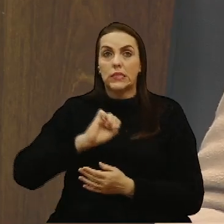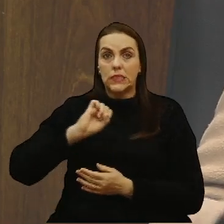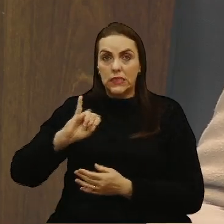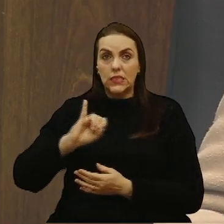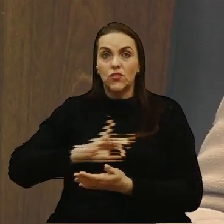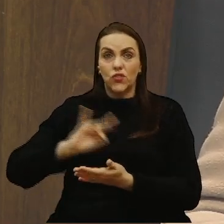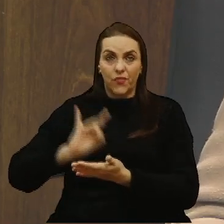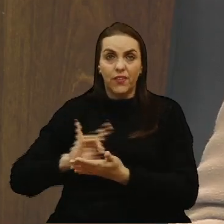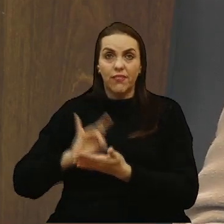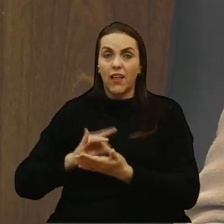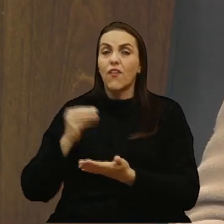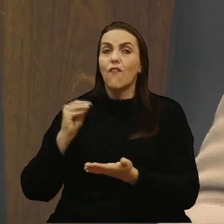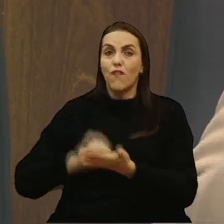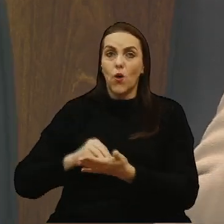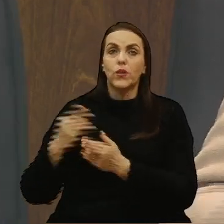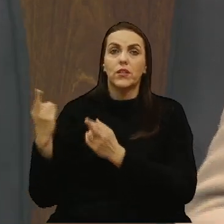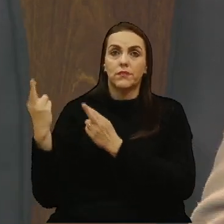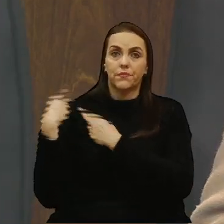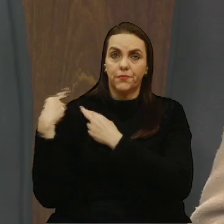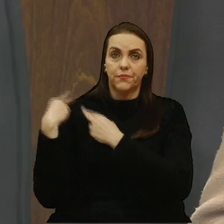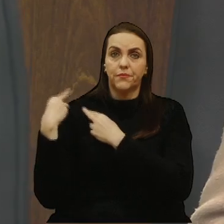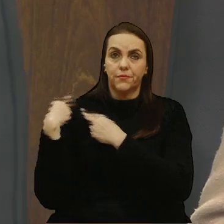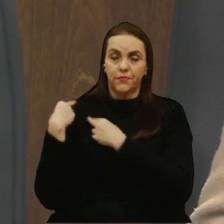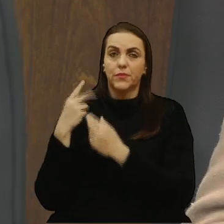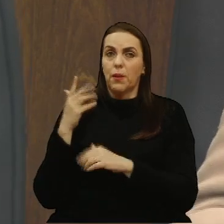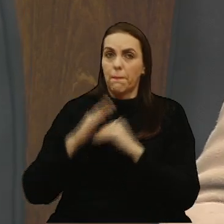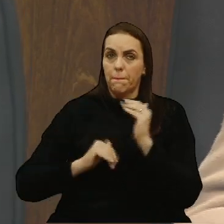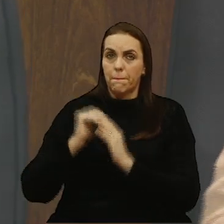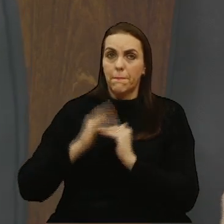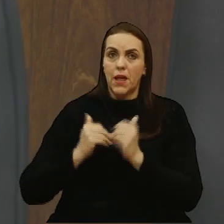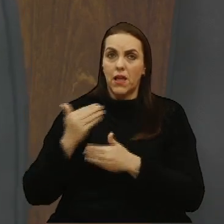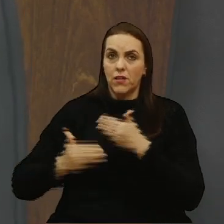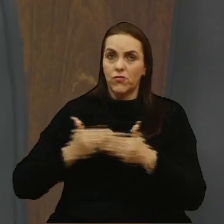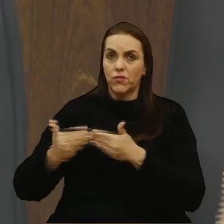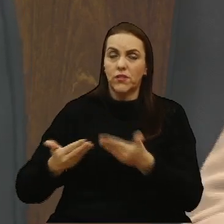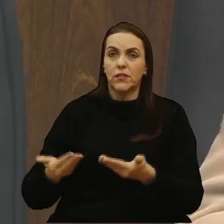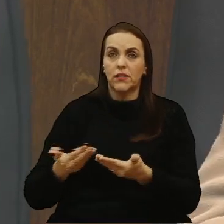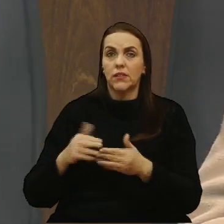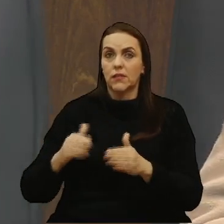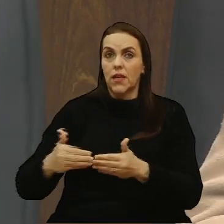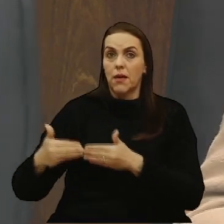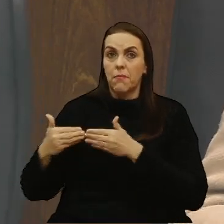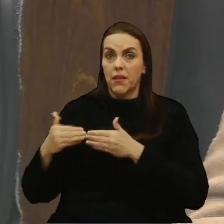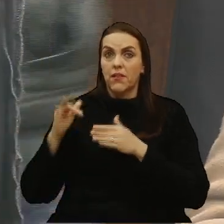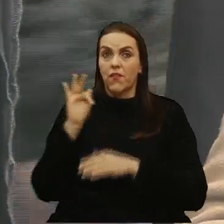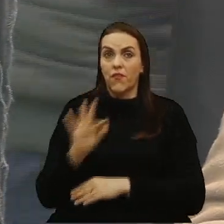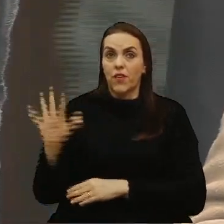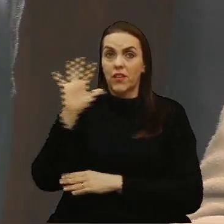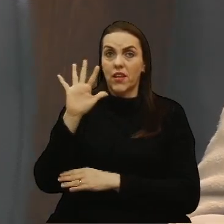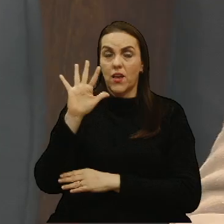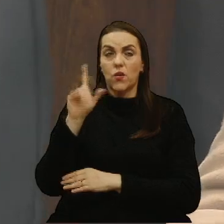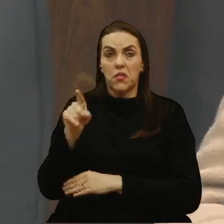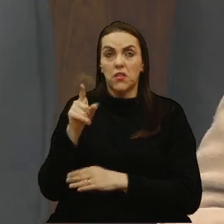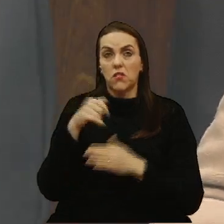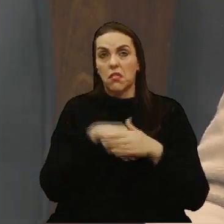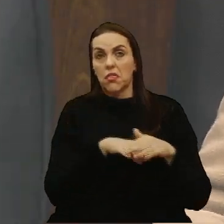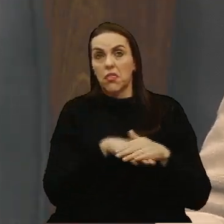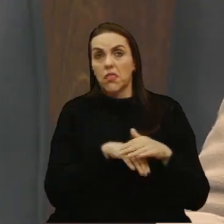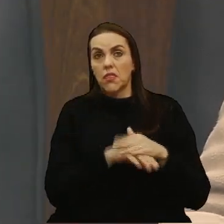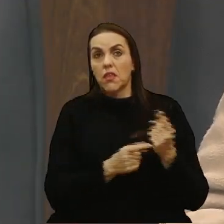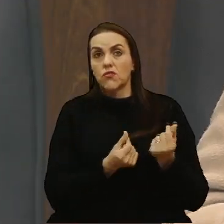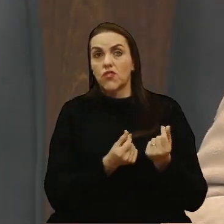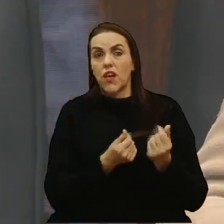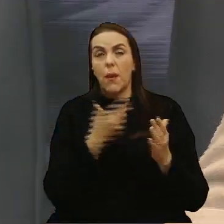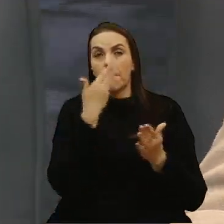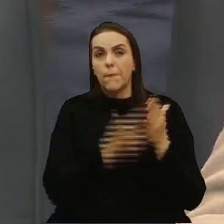pela irresponsabilidade de não pôr em prática as emendas federais e deixarem elas em caixa até que elas percam